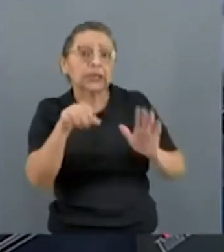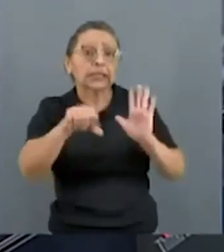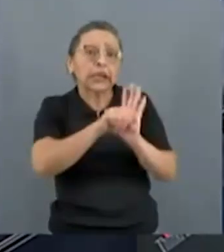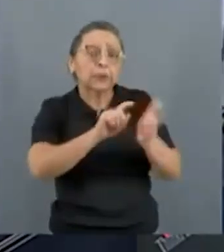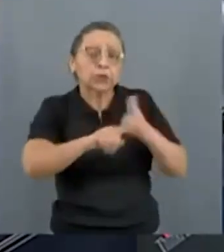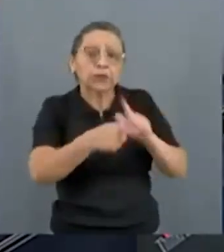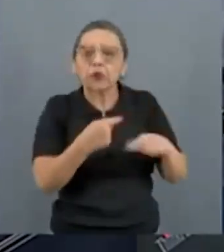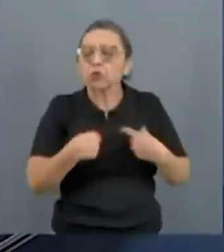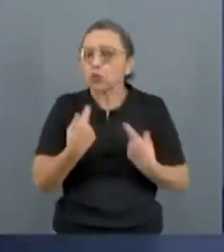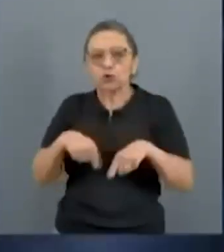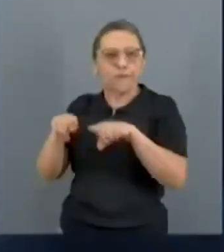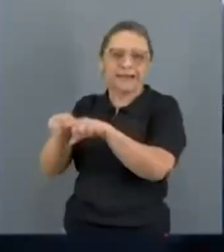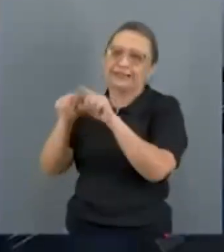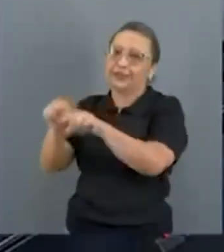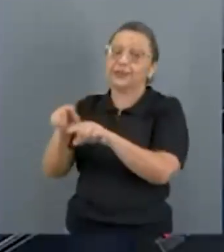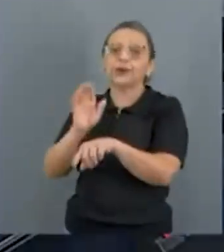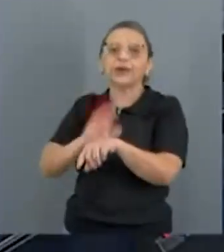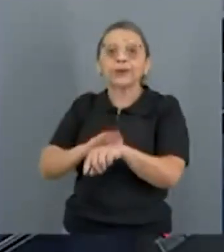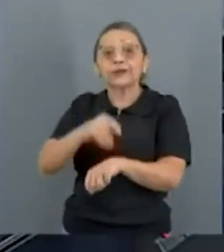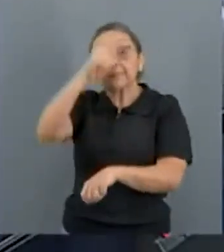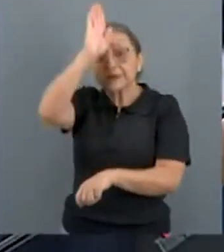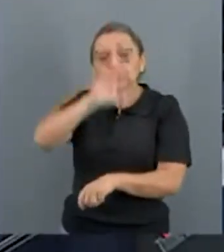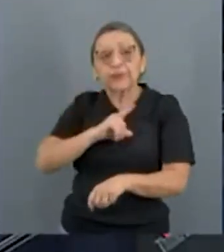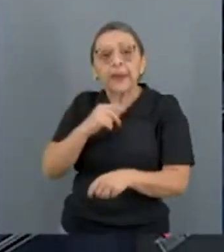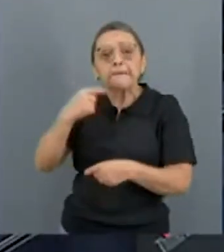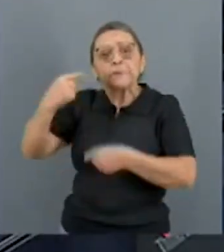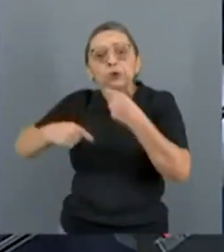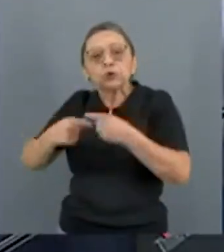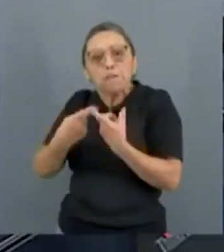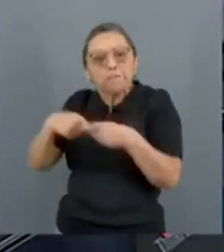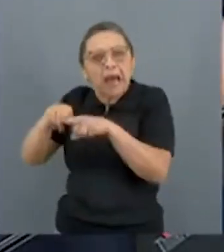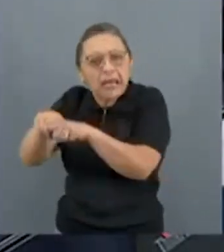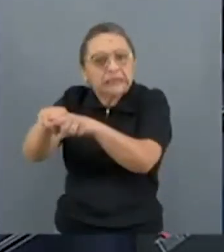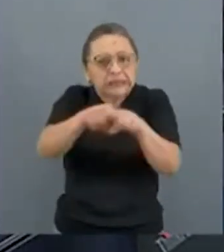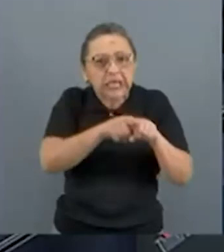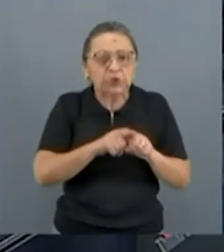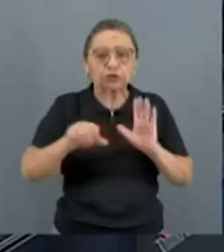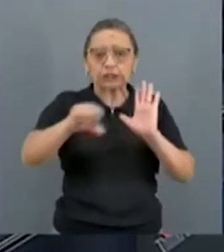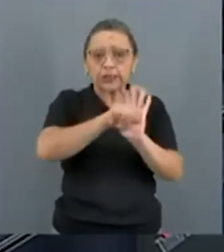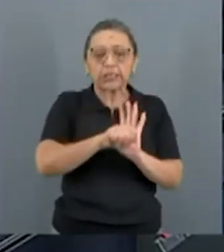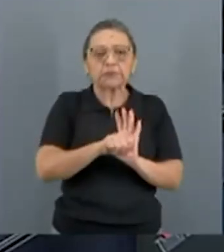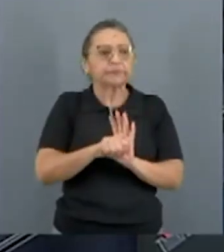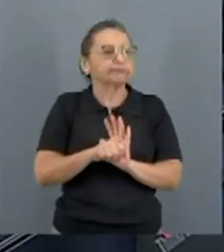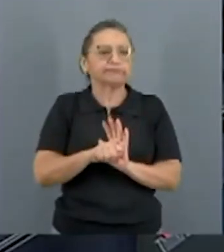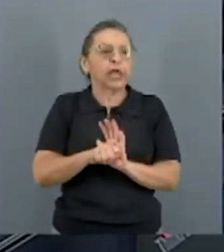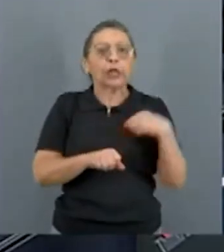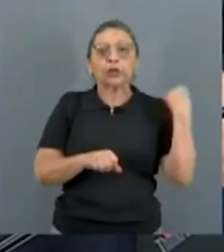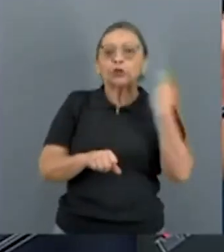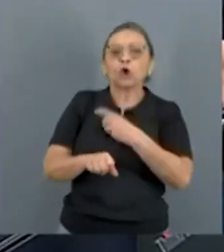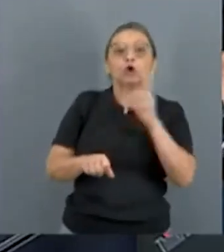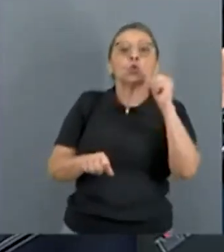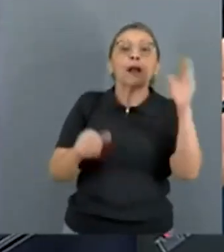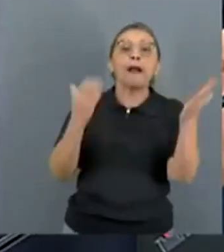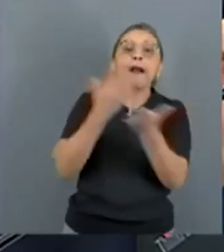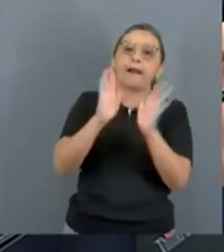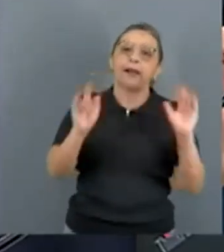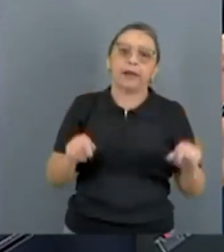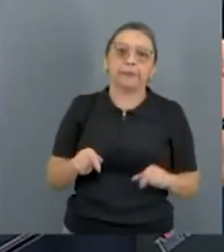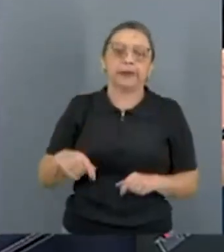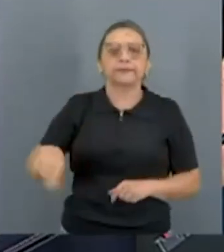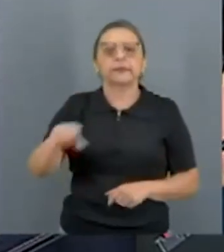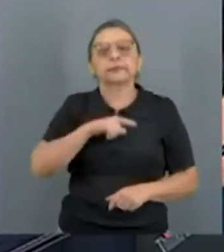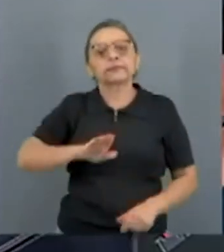Enquanto o Brasil tiver políticos sendo parceiro do crime organizado, a gente nunca vai conseguir acabar com essa porcaria. E eu queria falar aqui